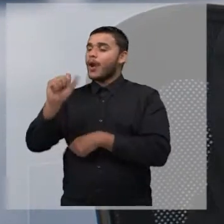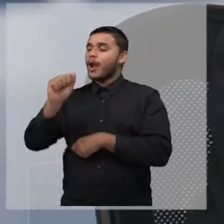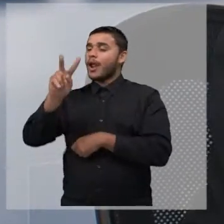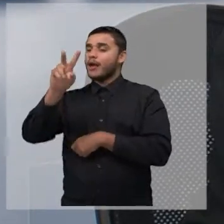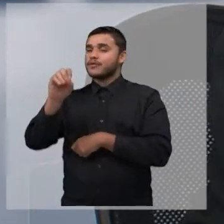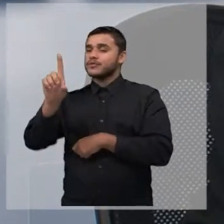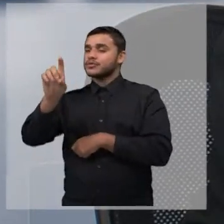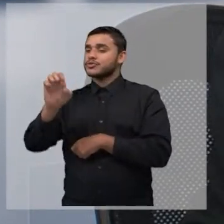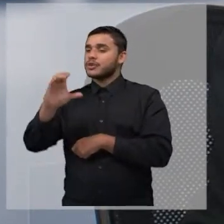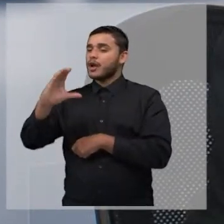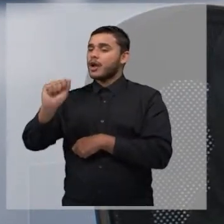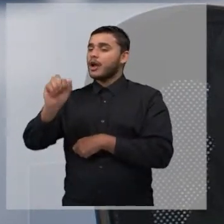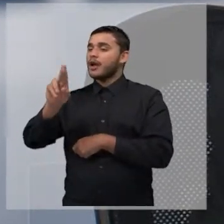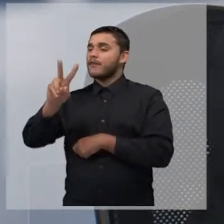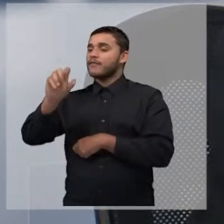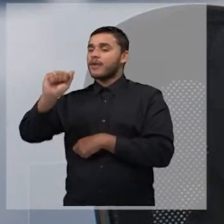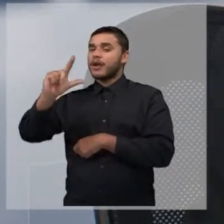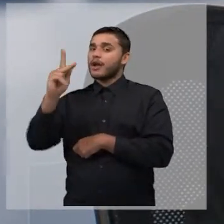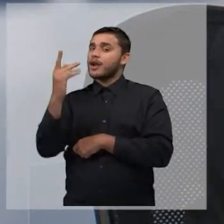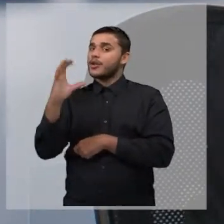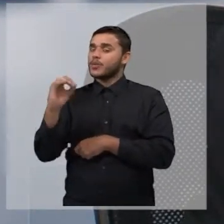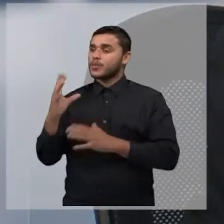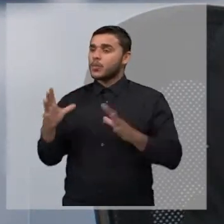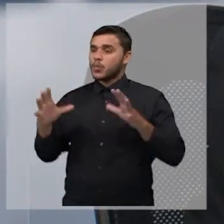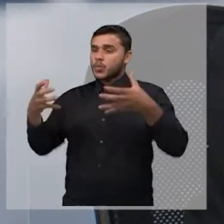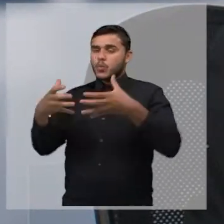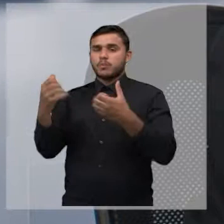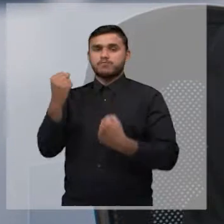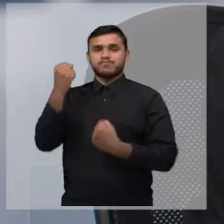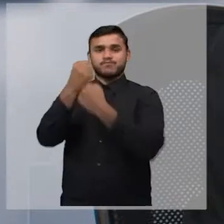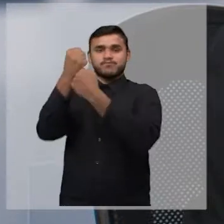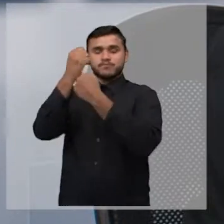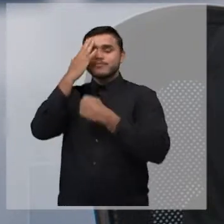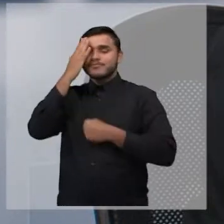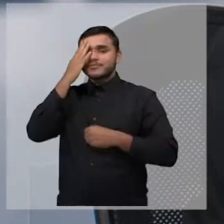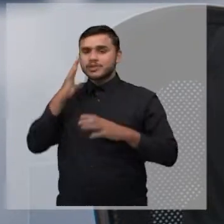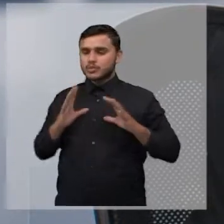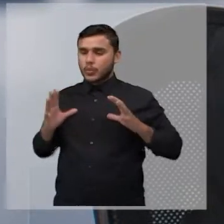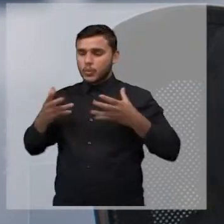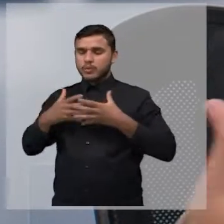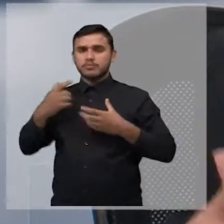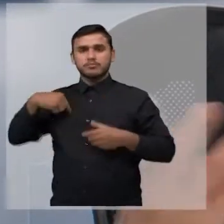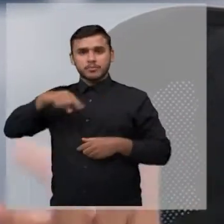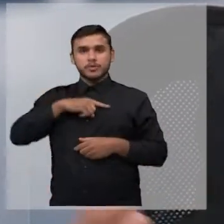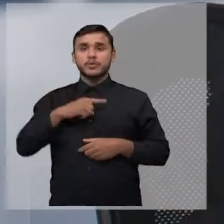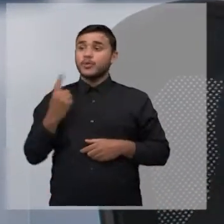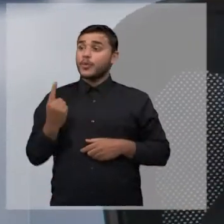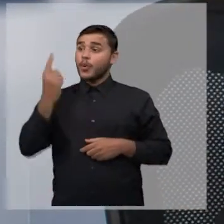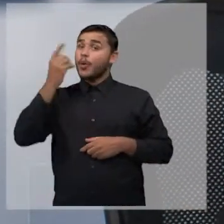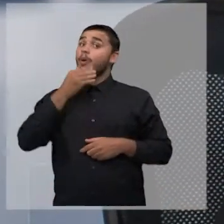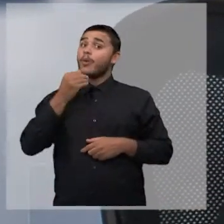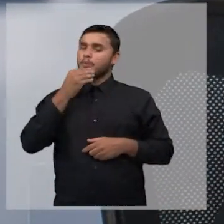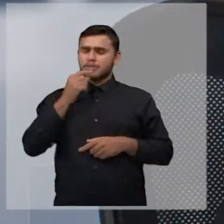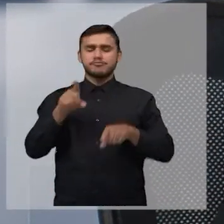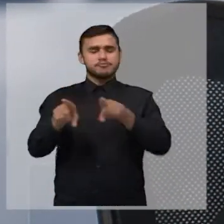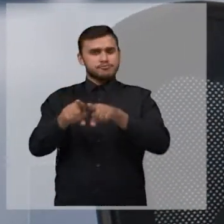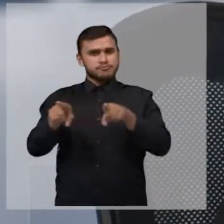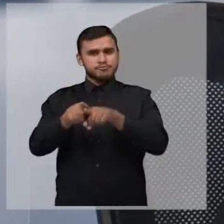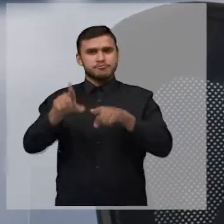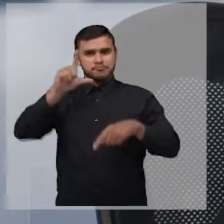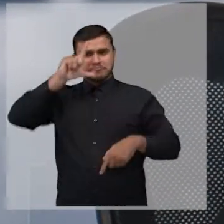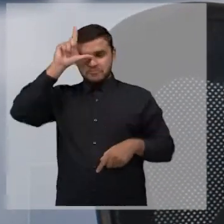o grupo mais forte desses que o apoiam, que a gente tem mais reconhecimento, até pela figura do Olavo de Carvalho, que